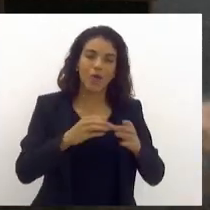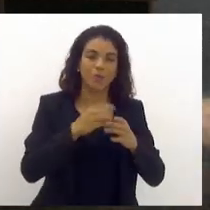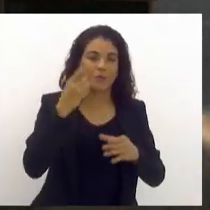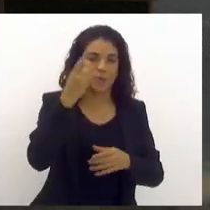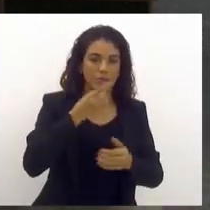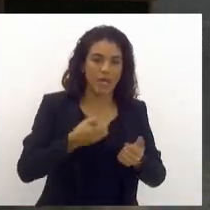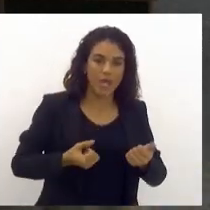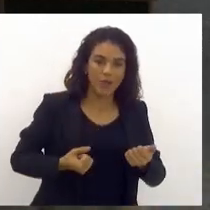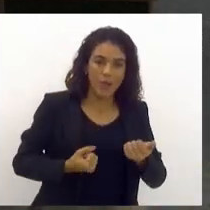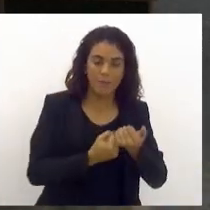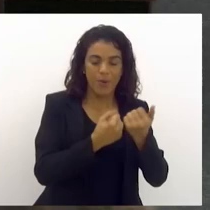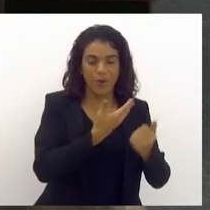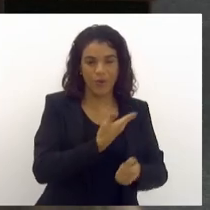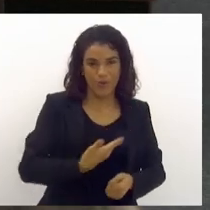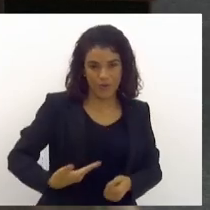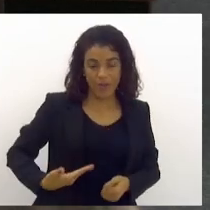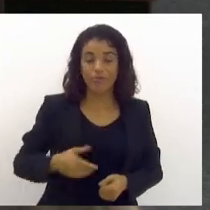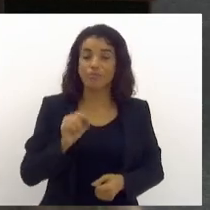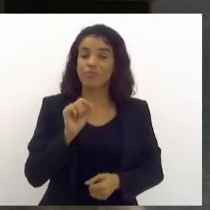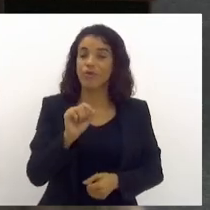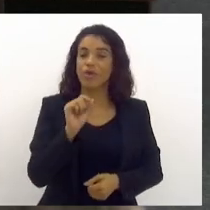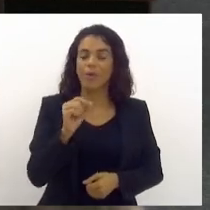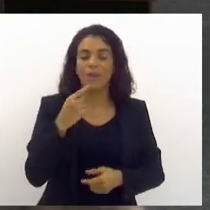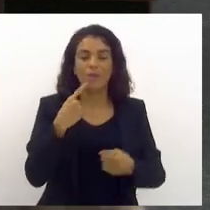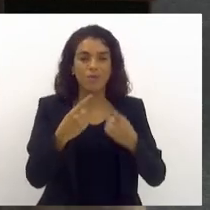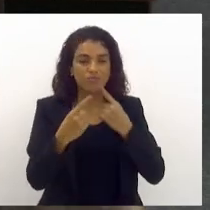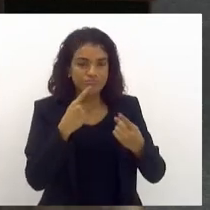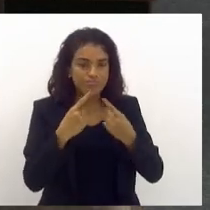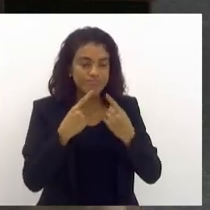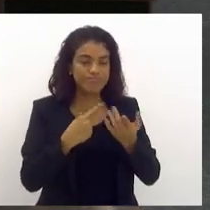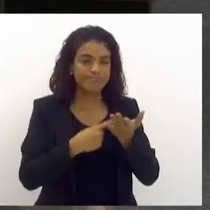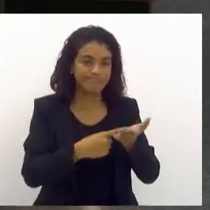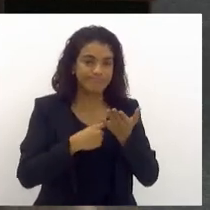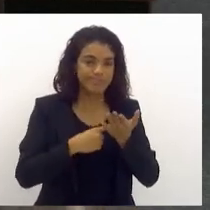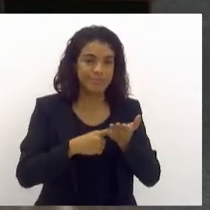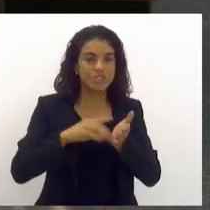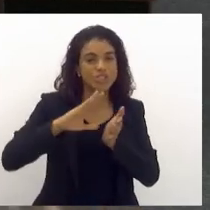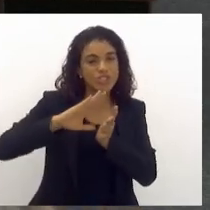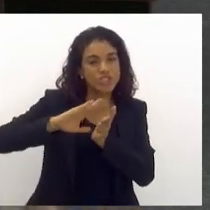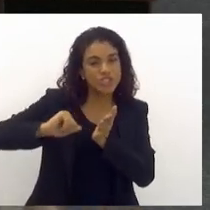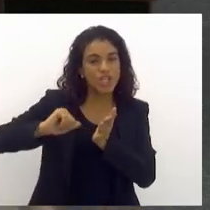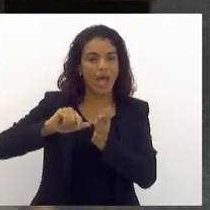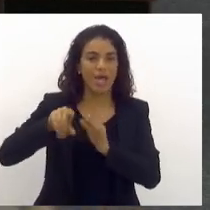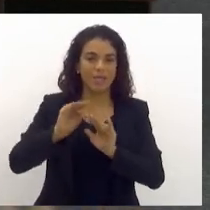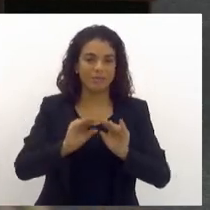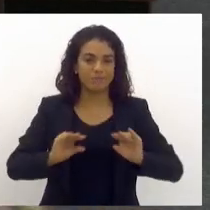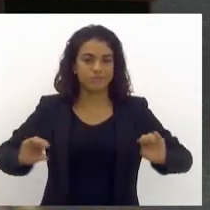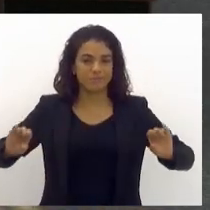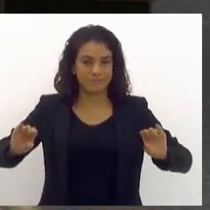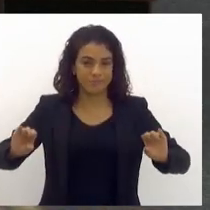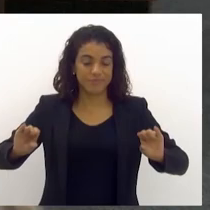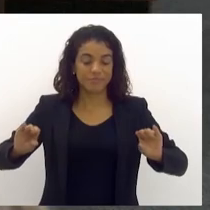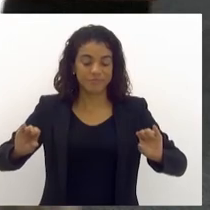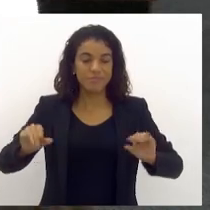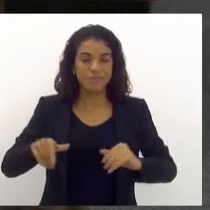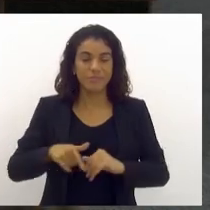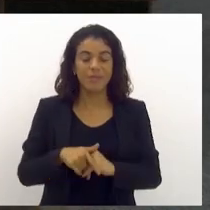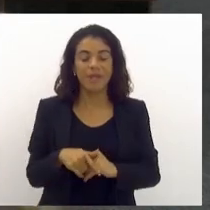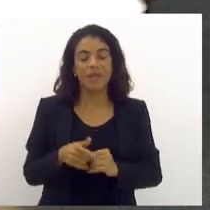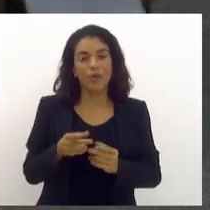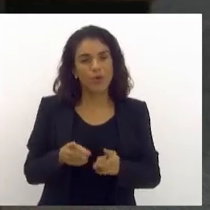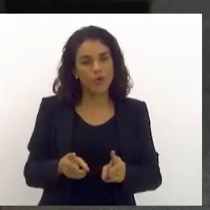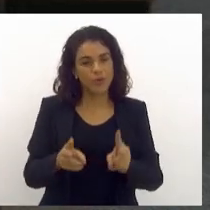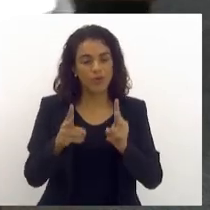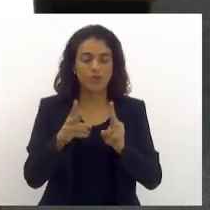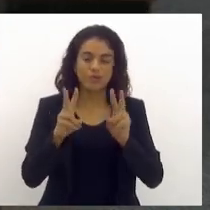especialmente o deputado Bacelar, pelo diálogo e a sensibilidade da retirada desses fundos. Mas aí, presidente, a gente indo no debate